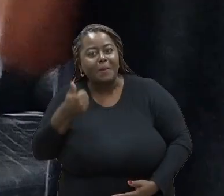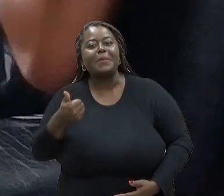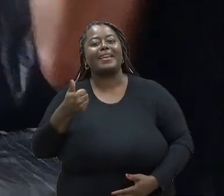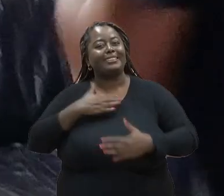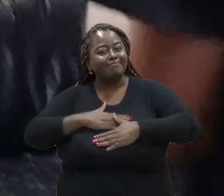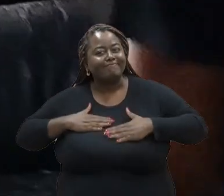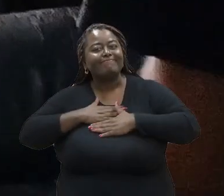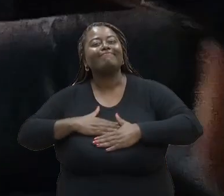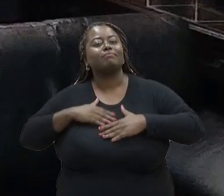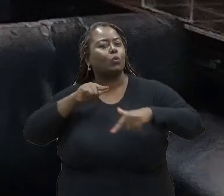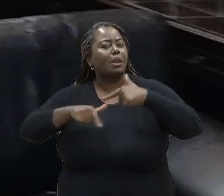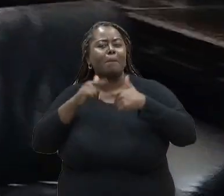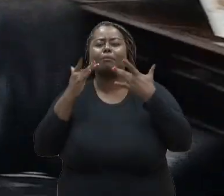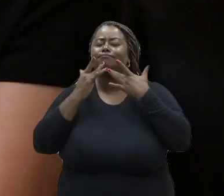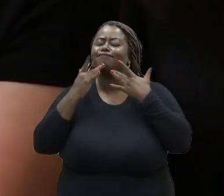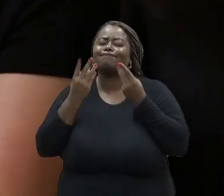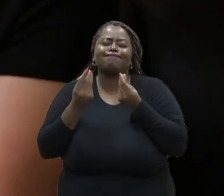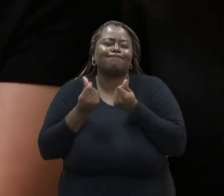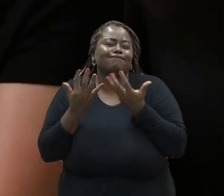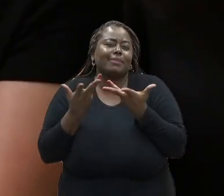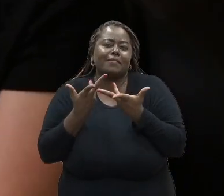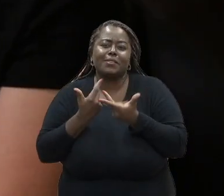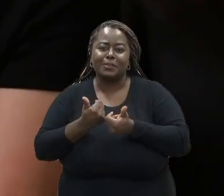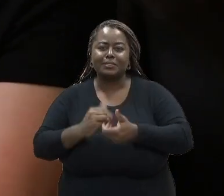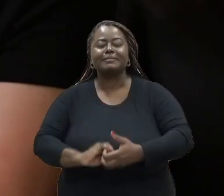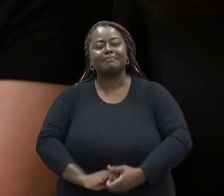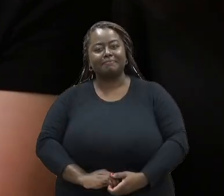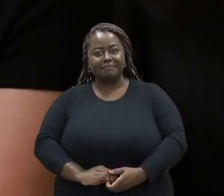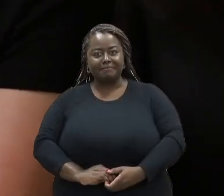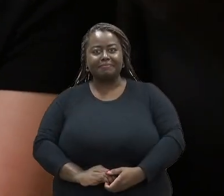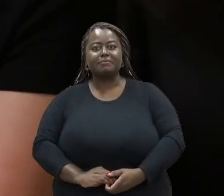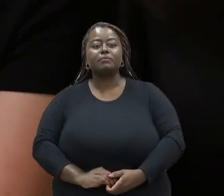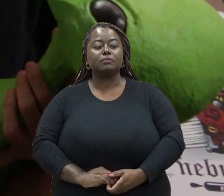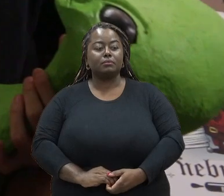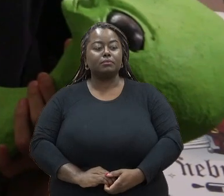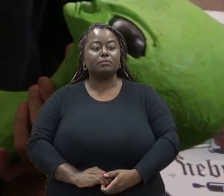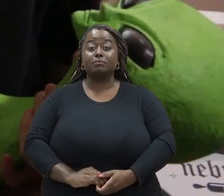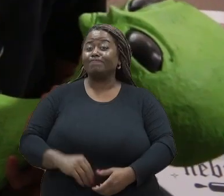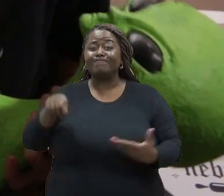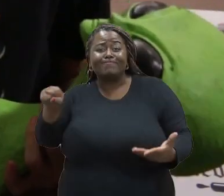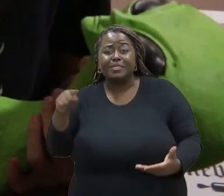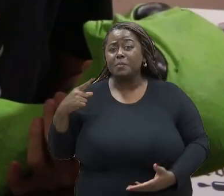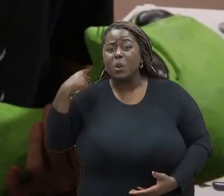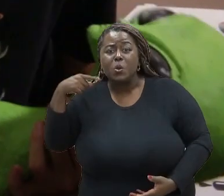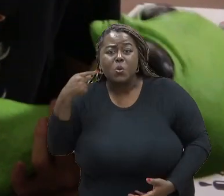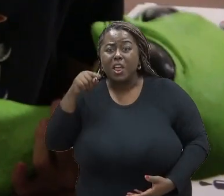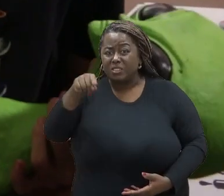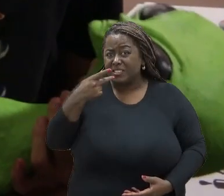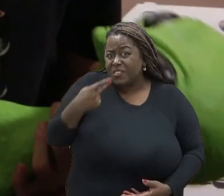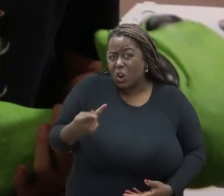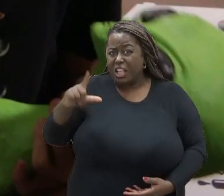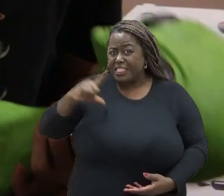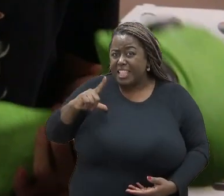a pena, sabe? Aquela satisfação. Porque é um trabalho muito gostoso, é um processo muito gostoso de se fazer. Ela sorri e balança a cabeça. Isso é uma loucura! Você tá